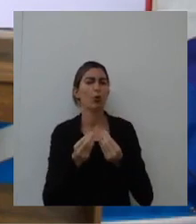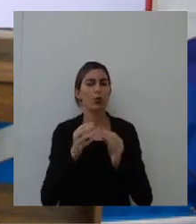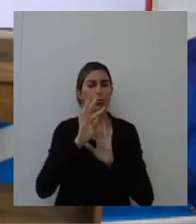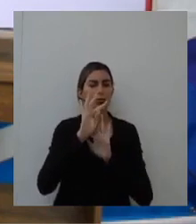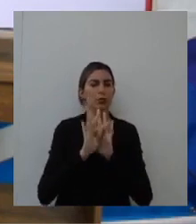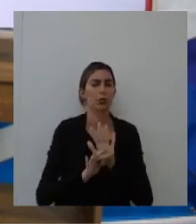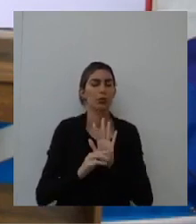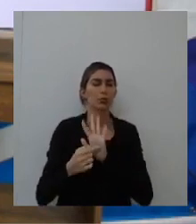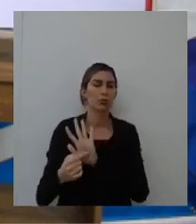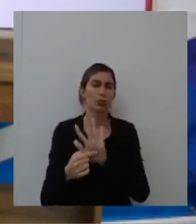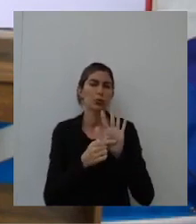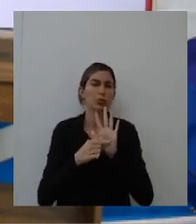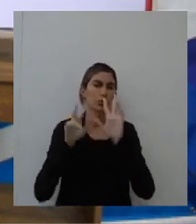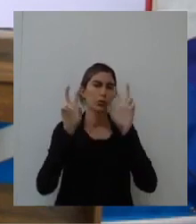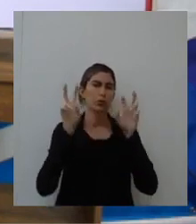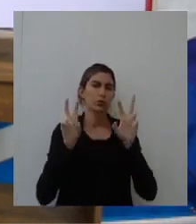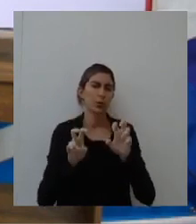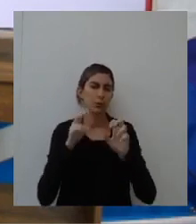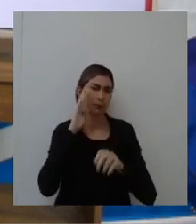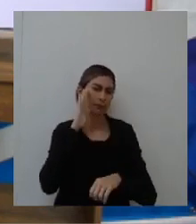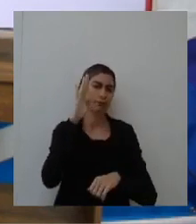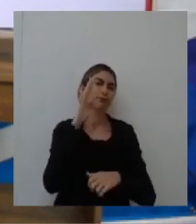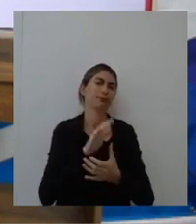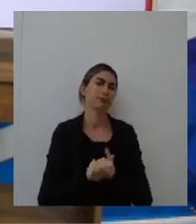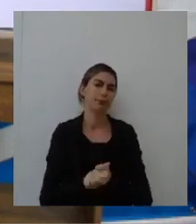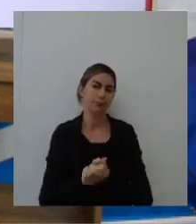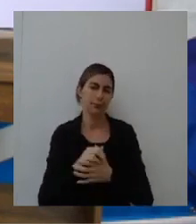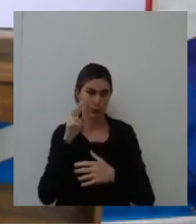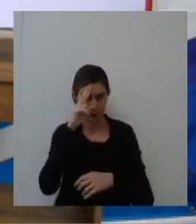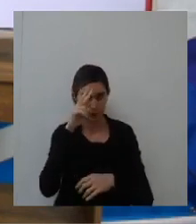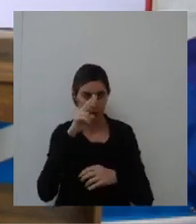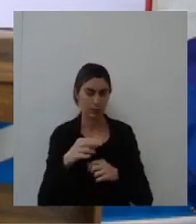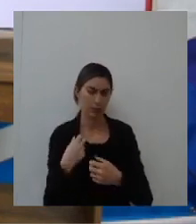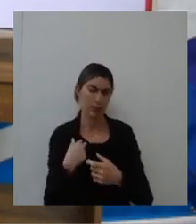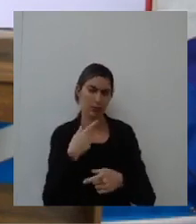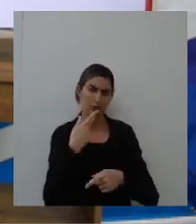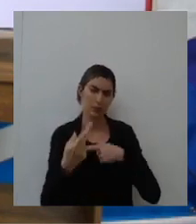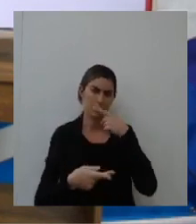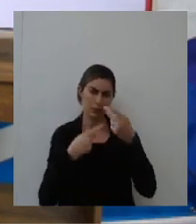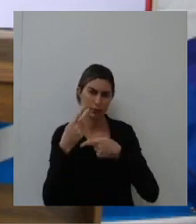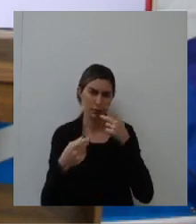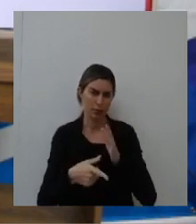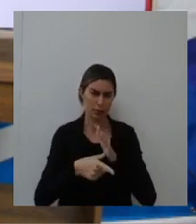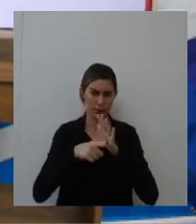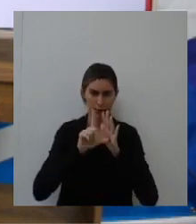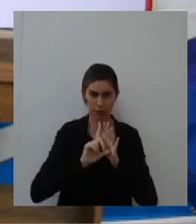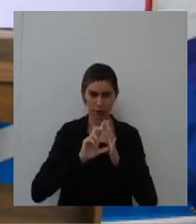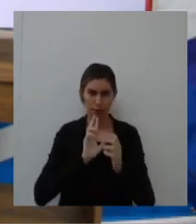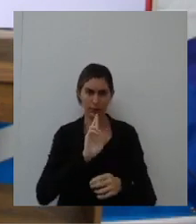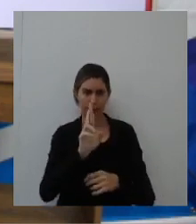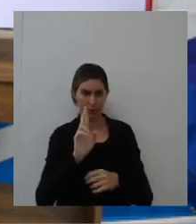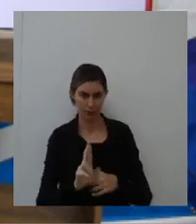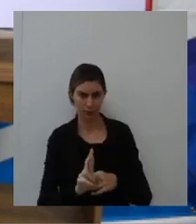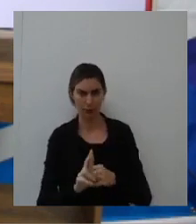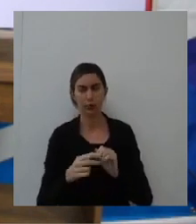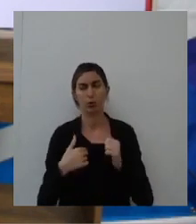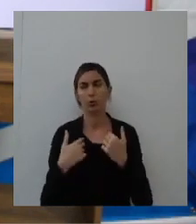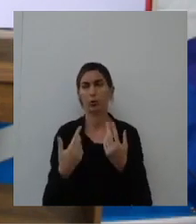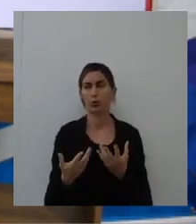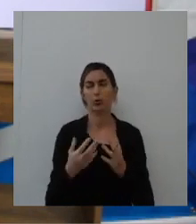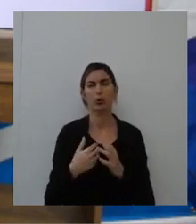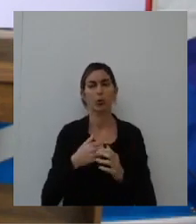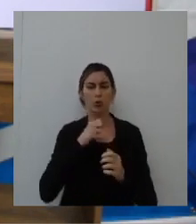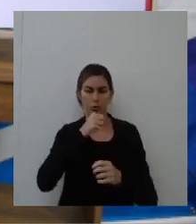texto abordou o assunto principal? Vocês lembram que quando eu disse anteriormente a resposta, foi a seguinte: